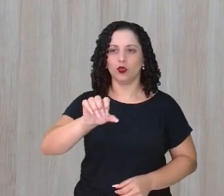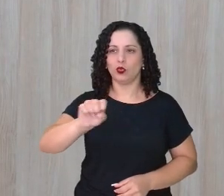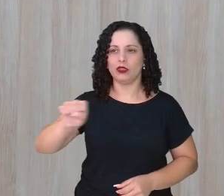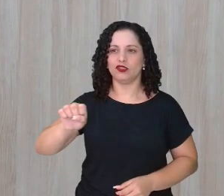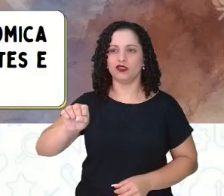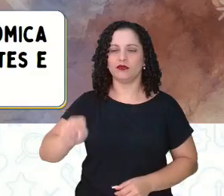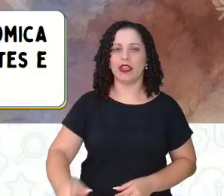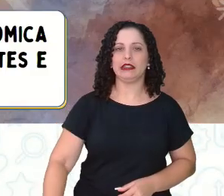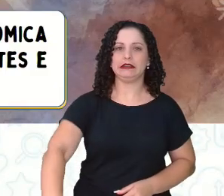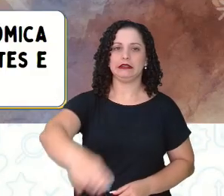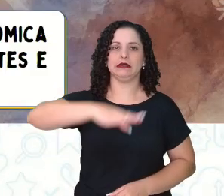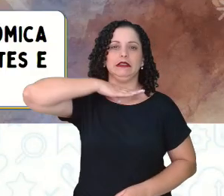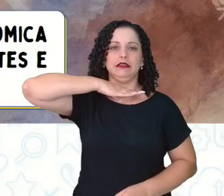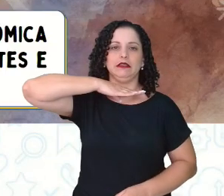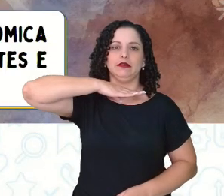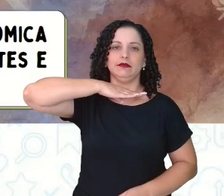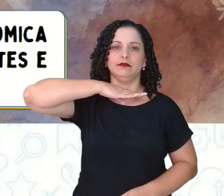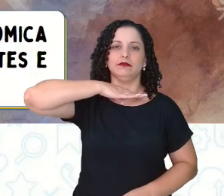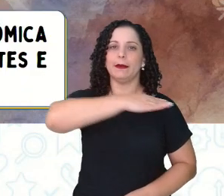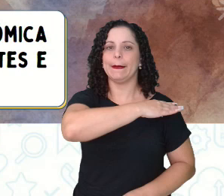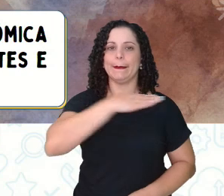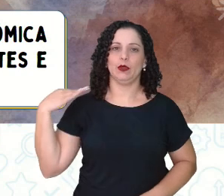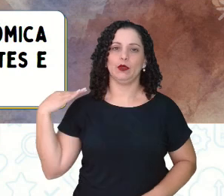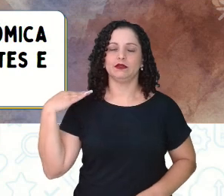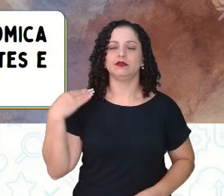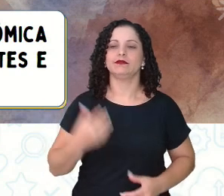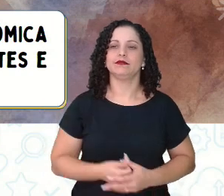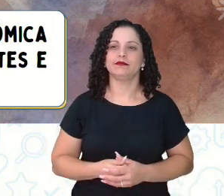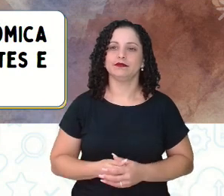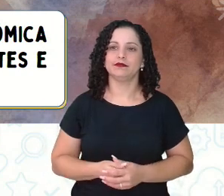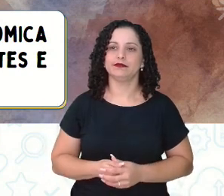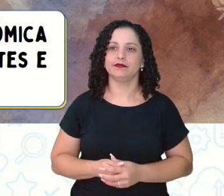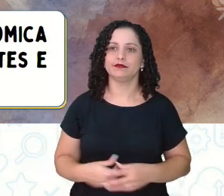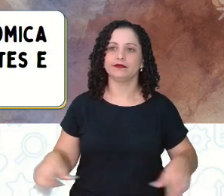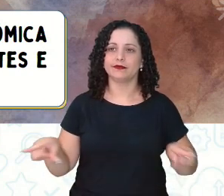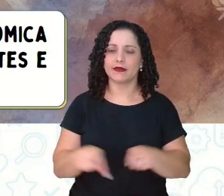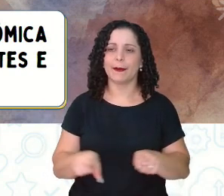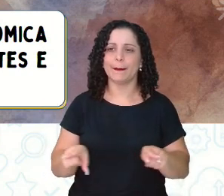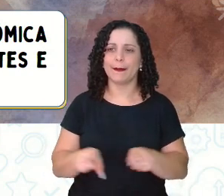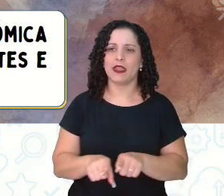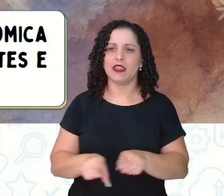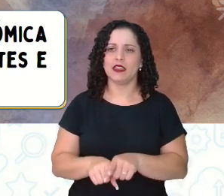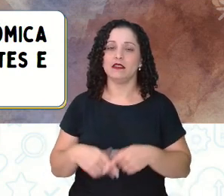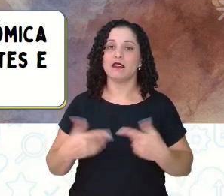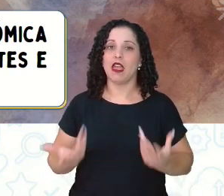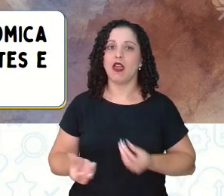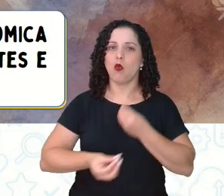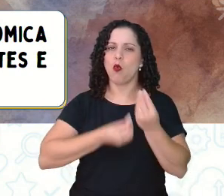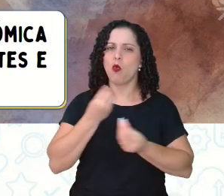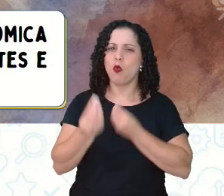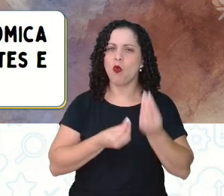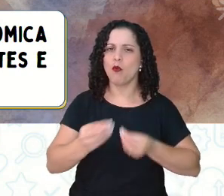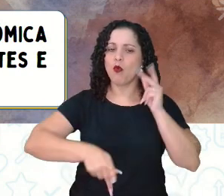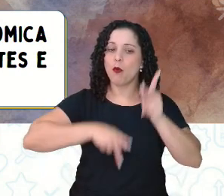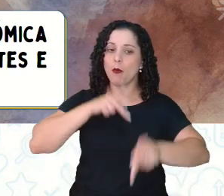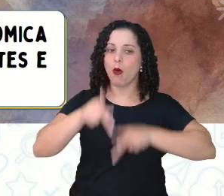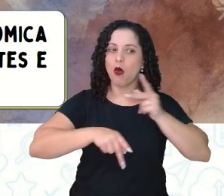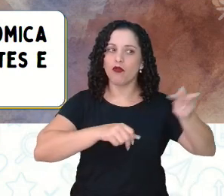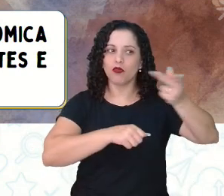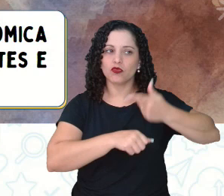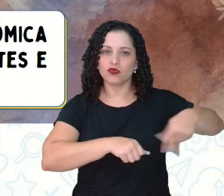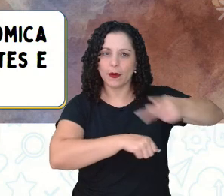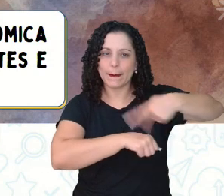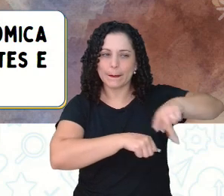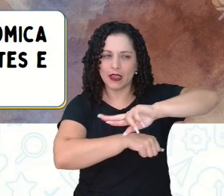aí outra informação, ameaça de invasão estrangeira, né? Havia ameaça de invasões